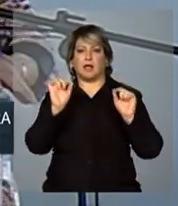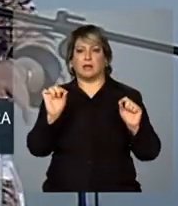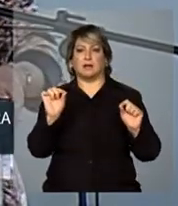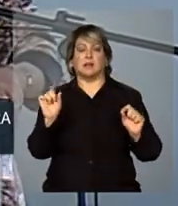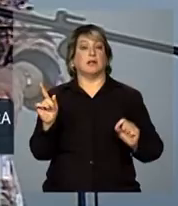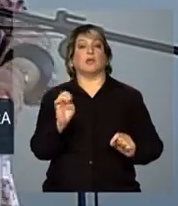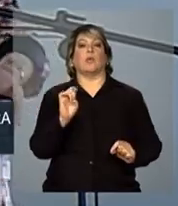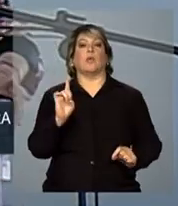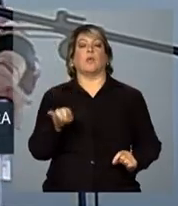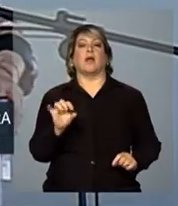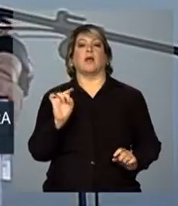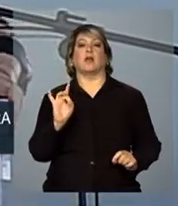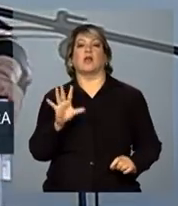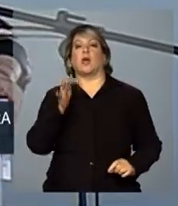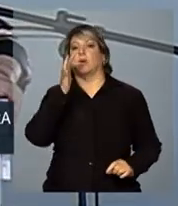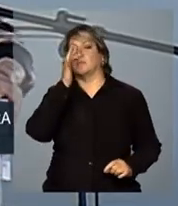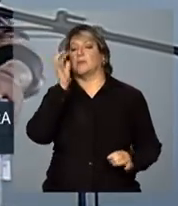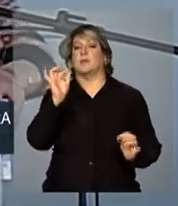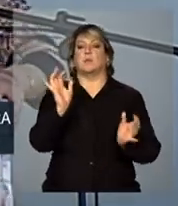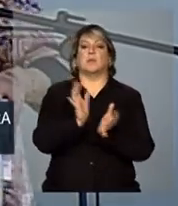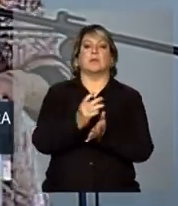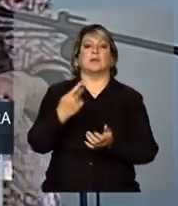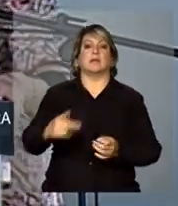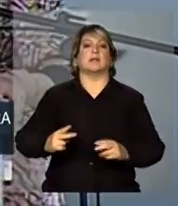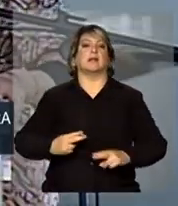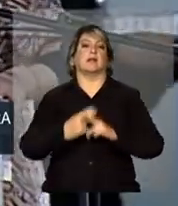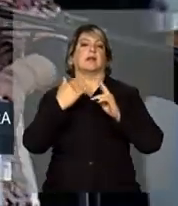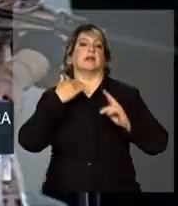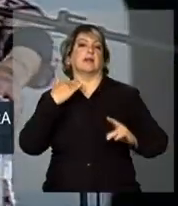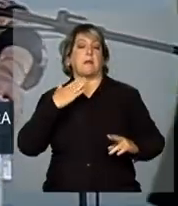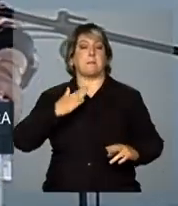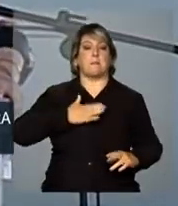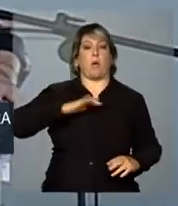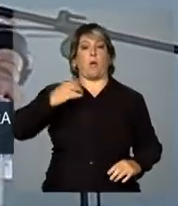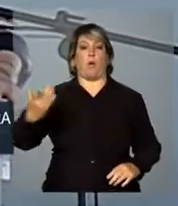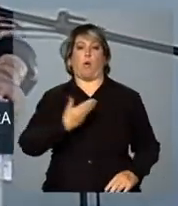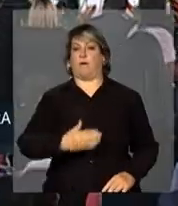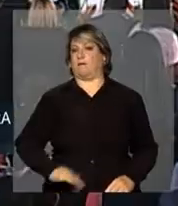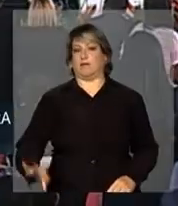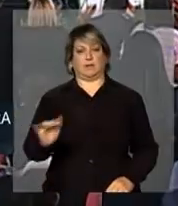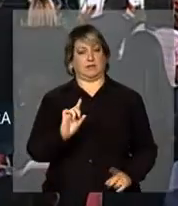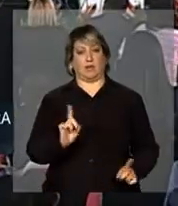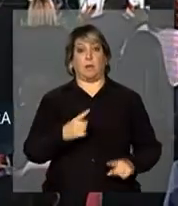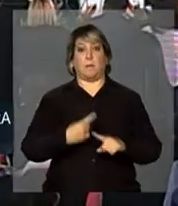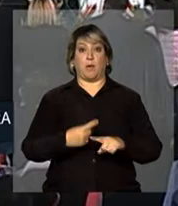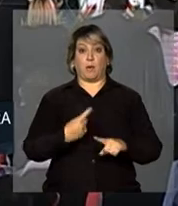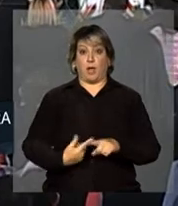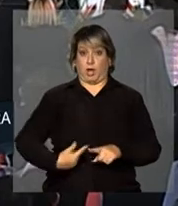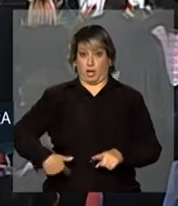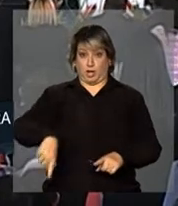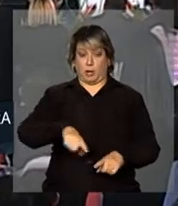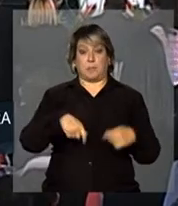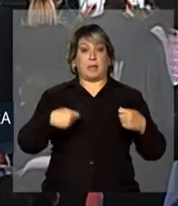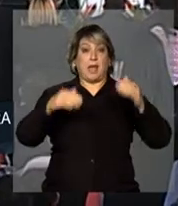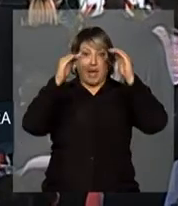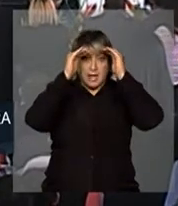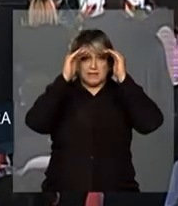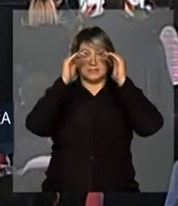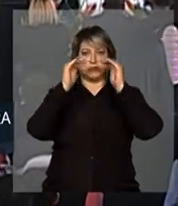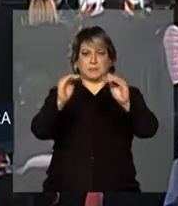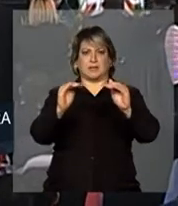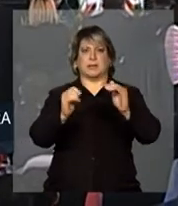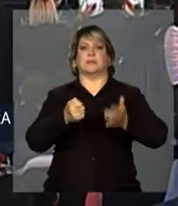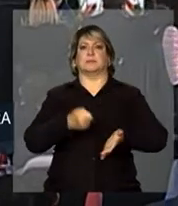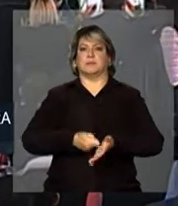um capricho da Caixa Econômica, ou meu ou do governo federal. É porque a gente tem de respeitar